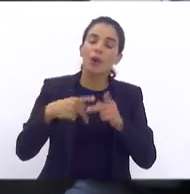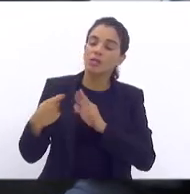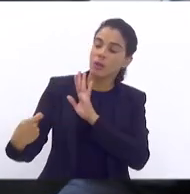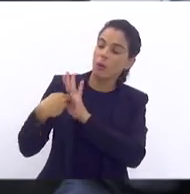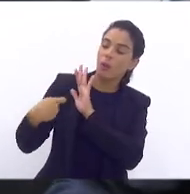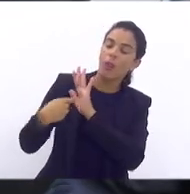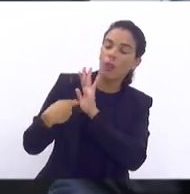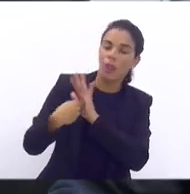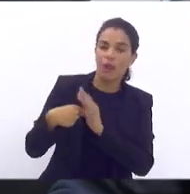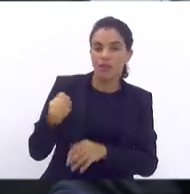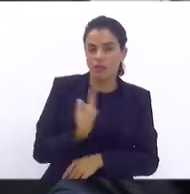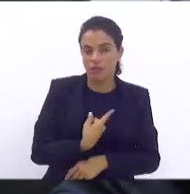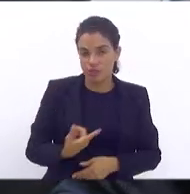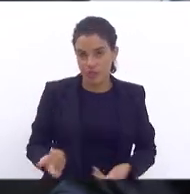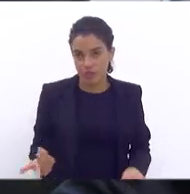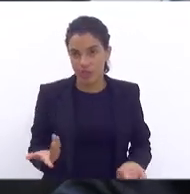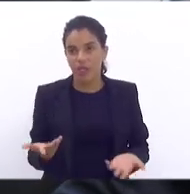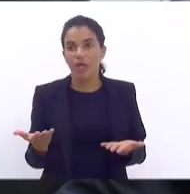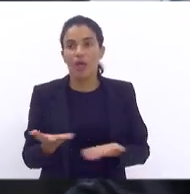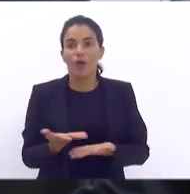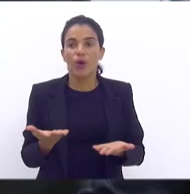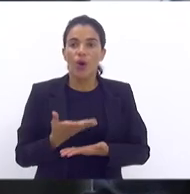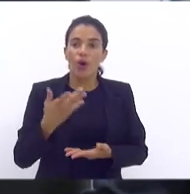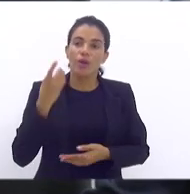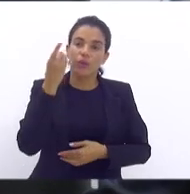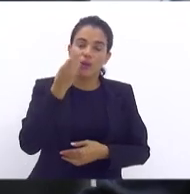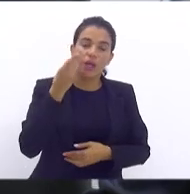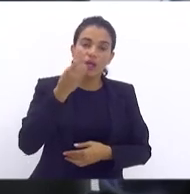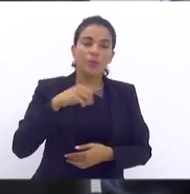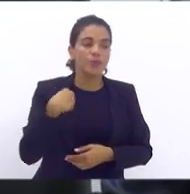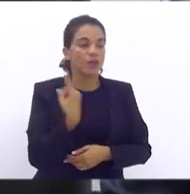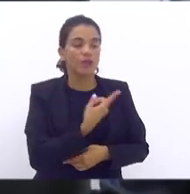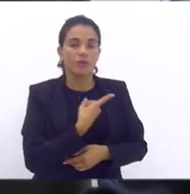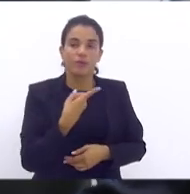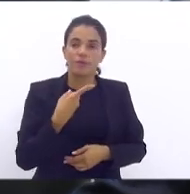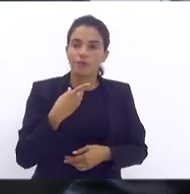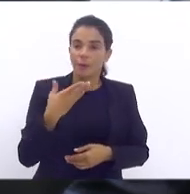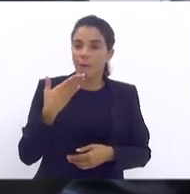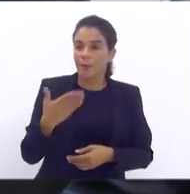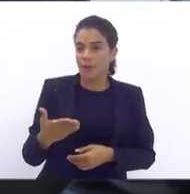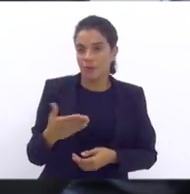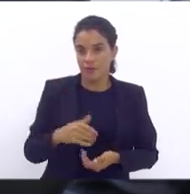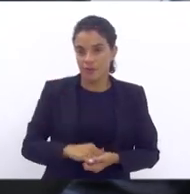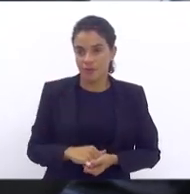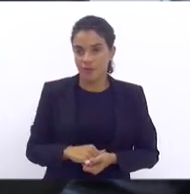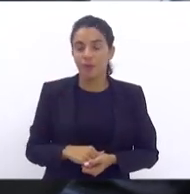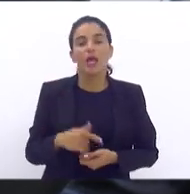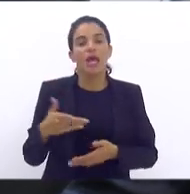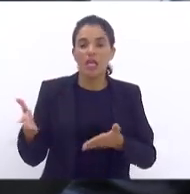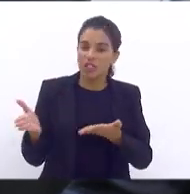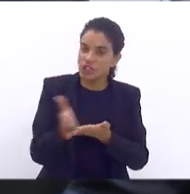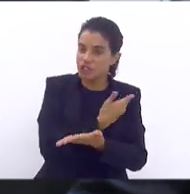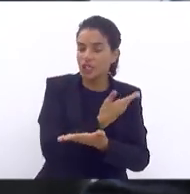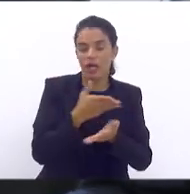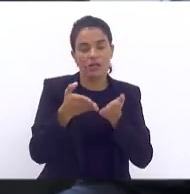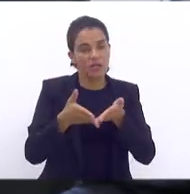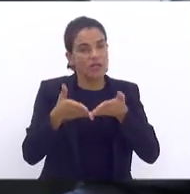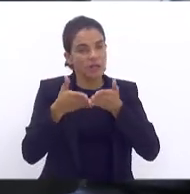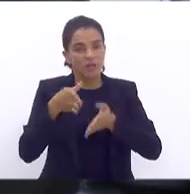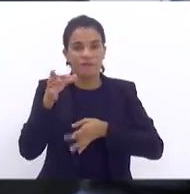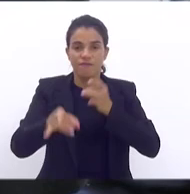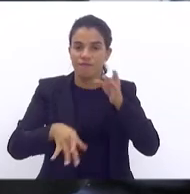que foi tomada pelo parlamento para cobrar e exigir que não aconteça mais acidente na Baía de Guanabara? Retirar as navegações que